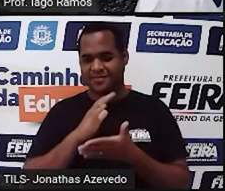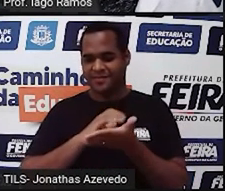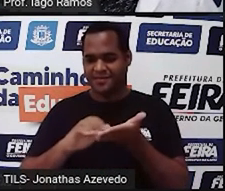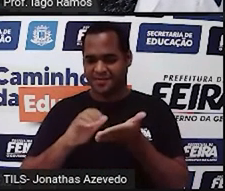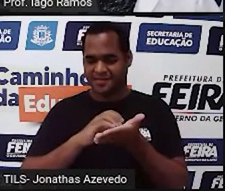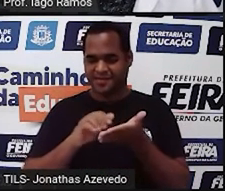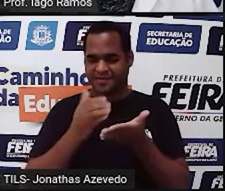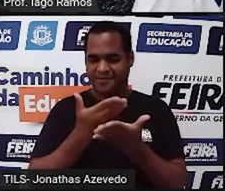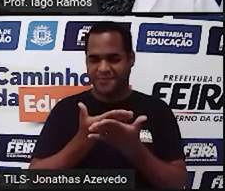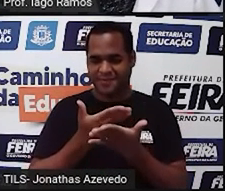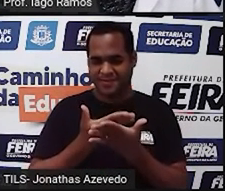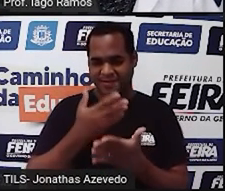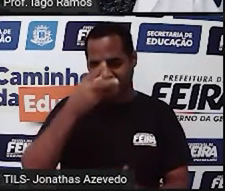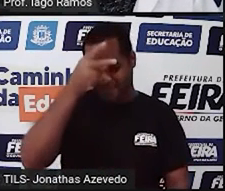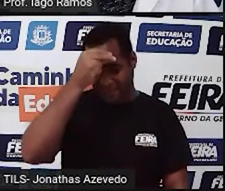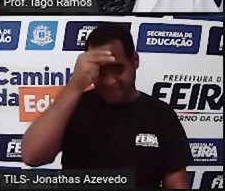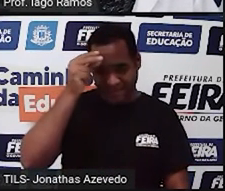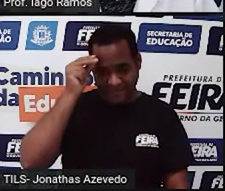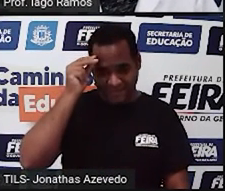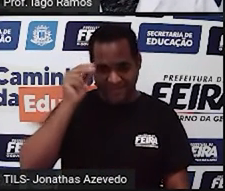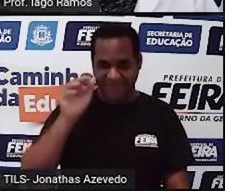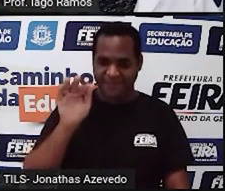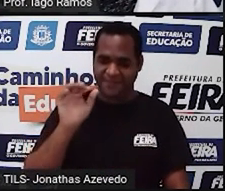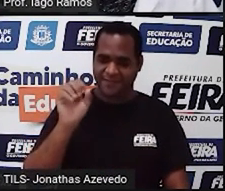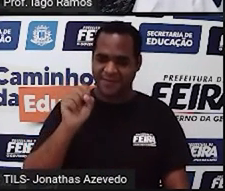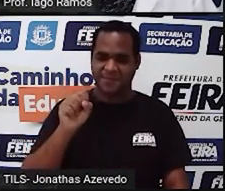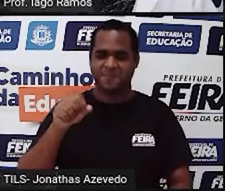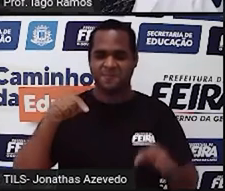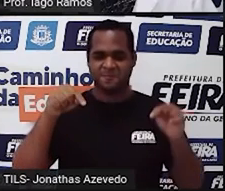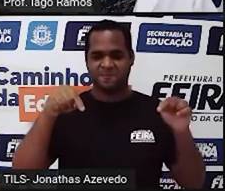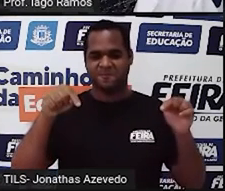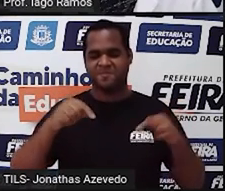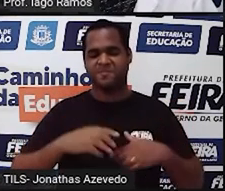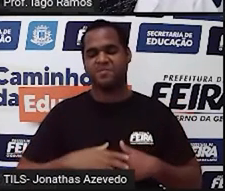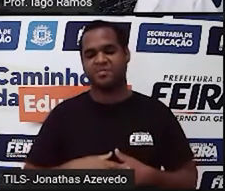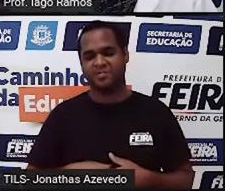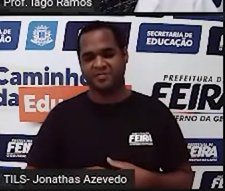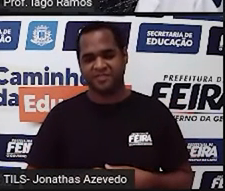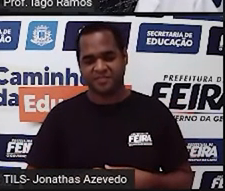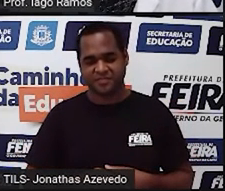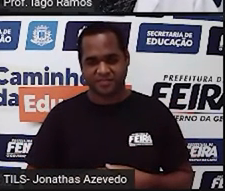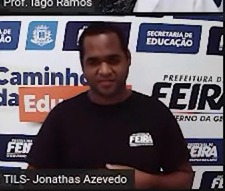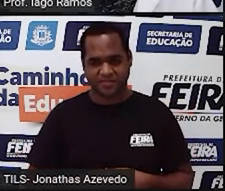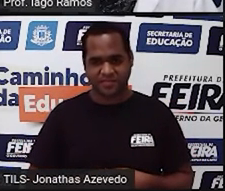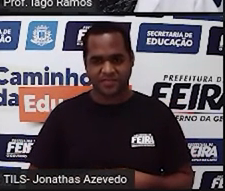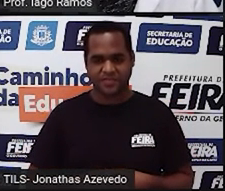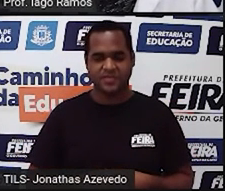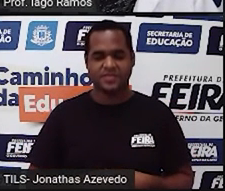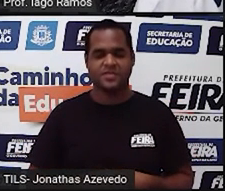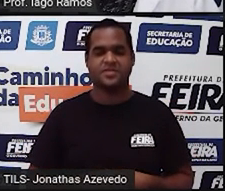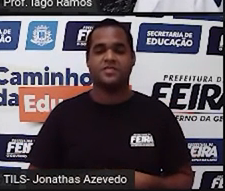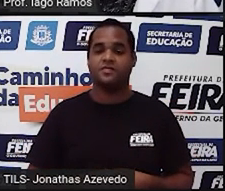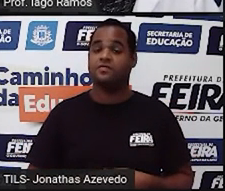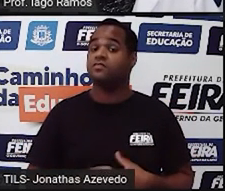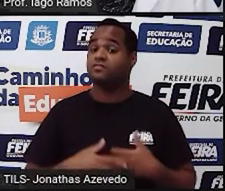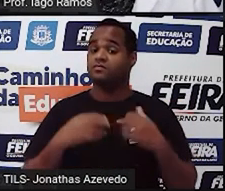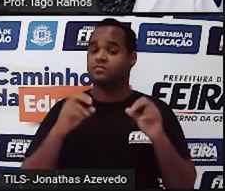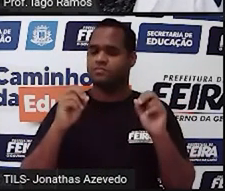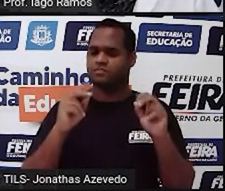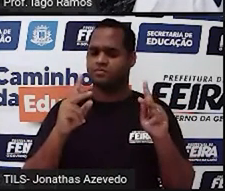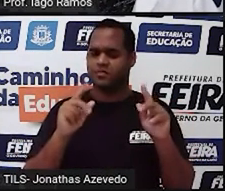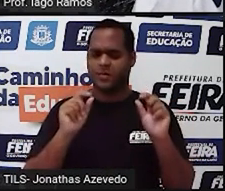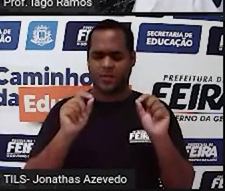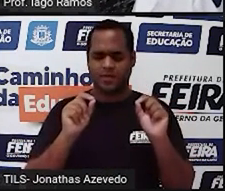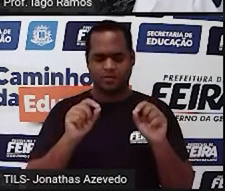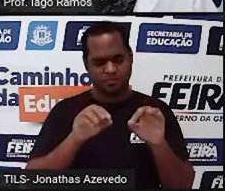Secretaria Municipal de Feira de Santana de educação né Secretaria Municipal de Educação de Feira de Santana Tá aí